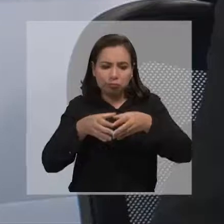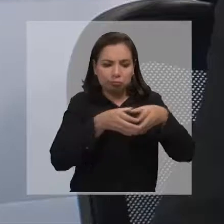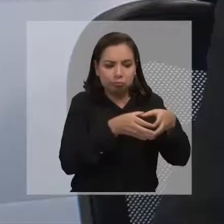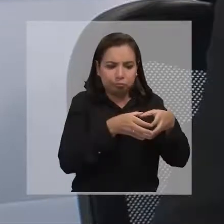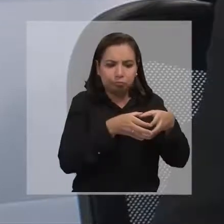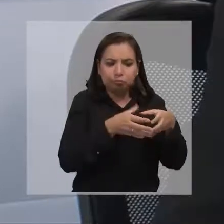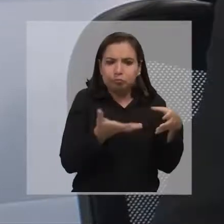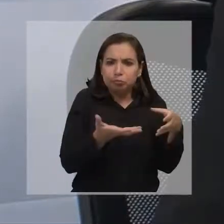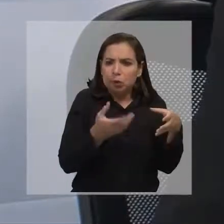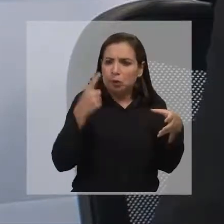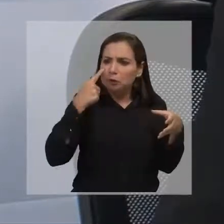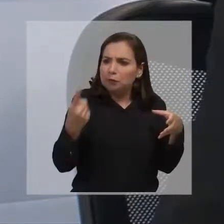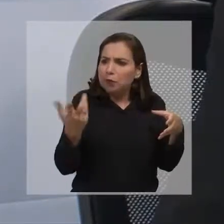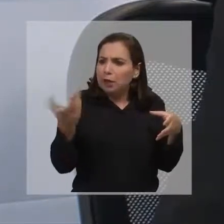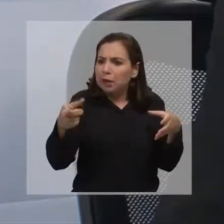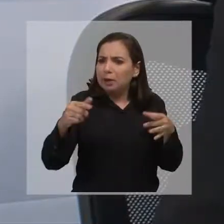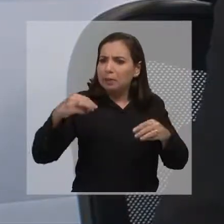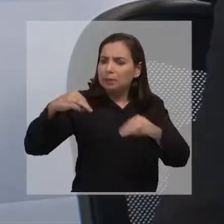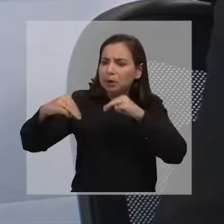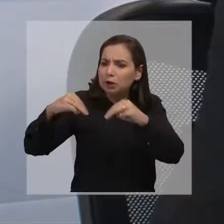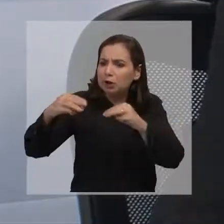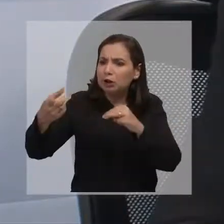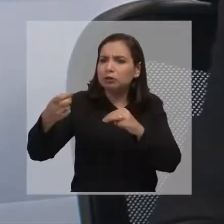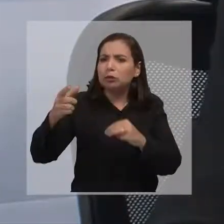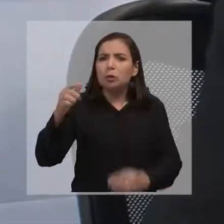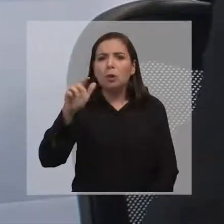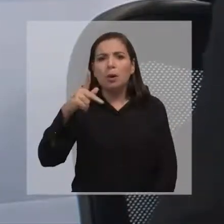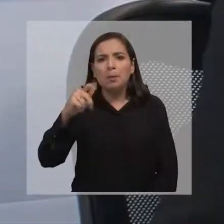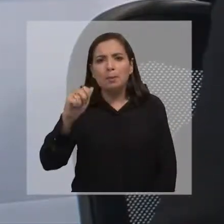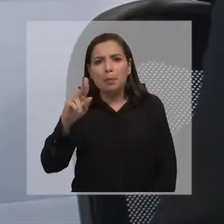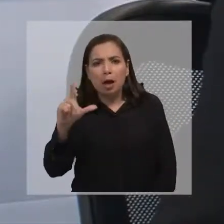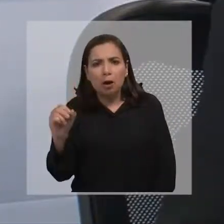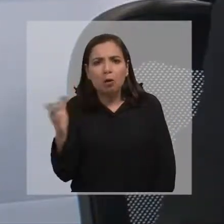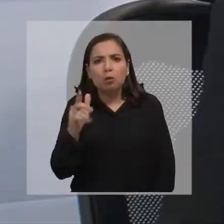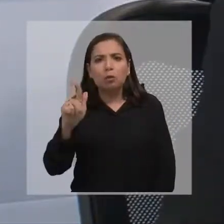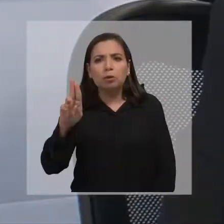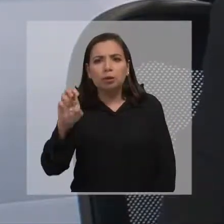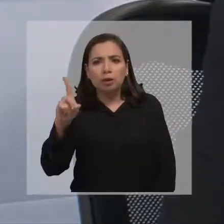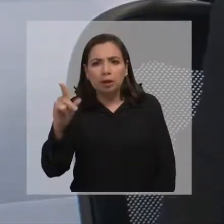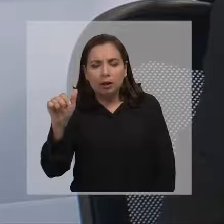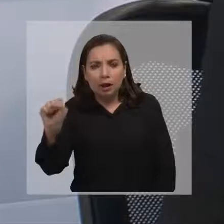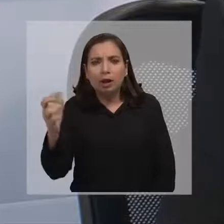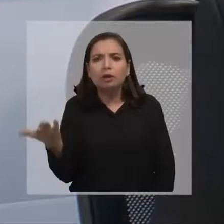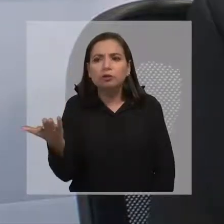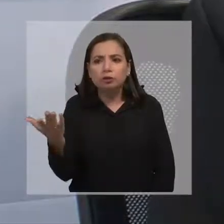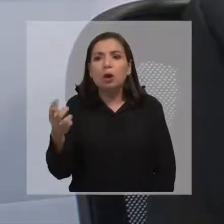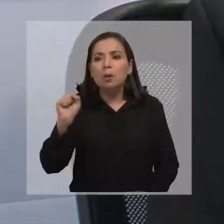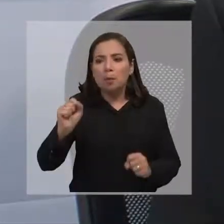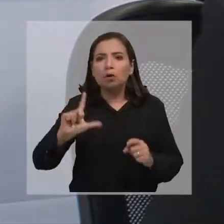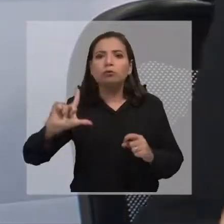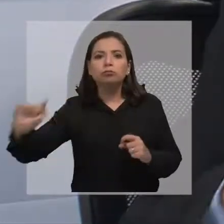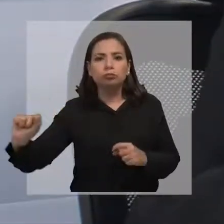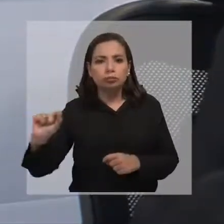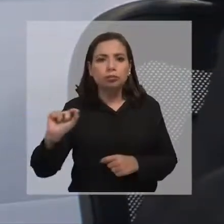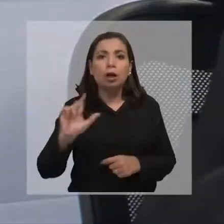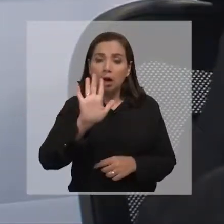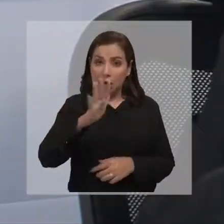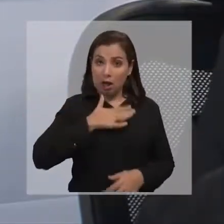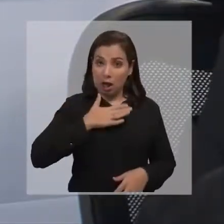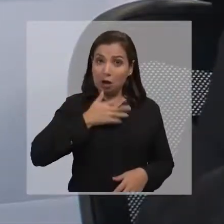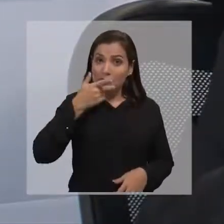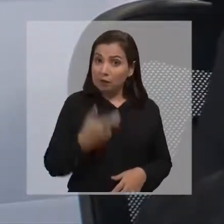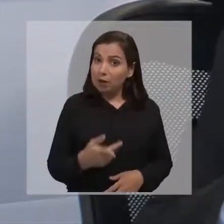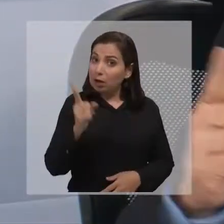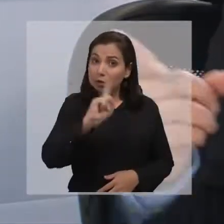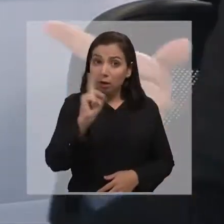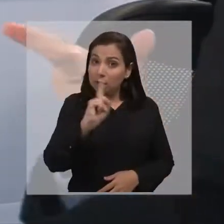mas vendo ministros como Paulo Guedes, que são fiadores da governabilidade, indo embora. Isso não sou eu que estou falando